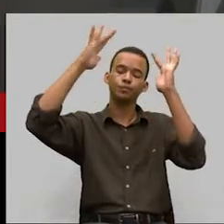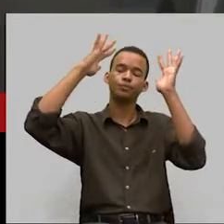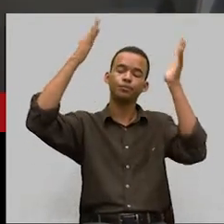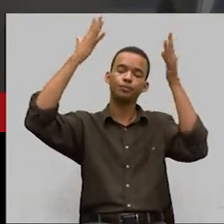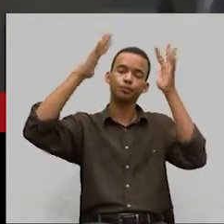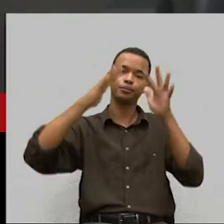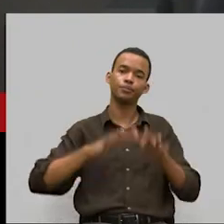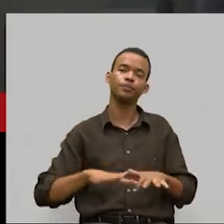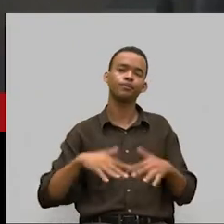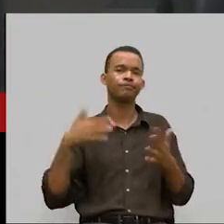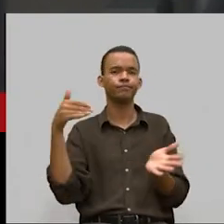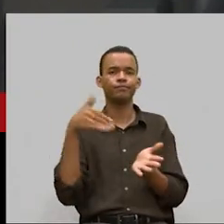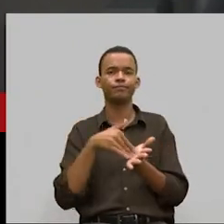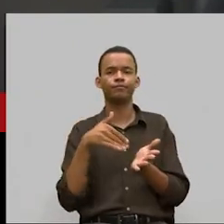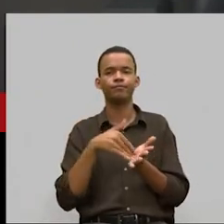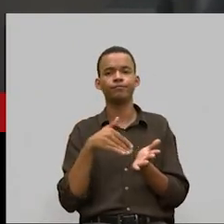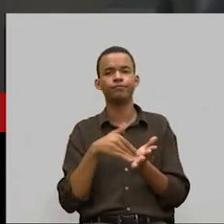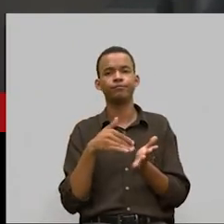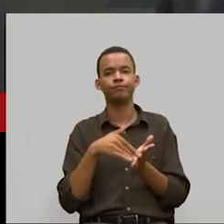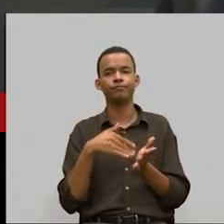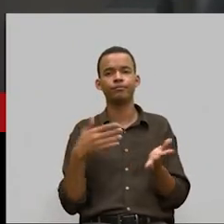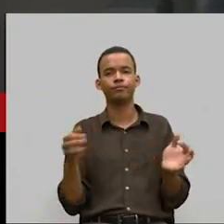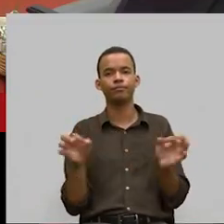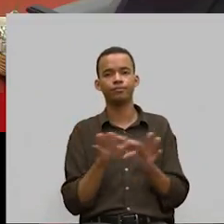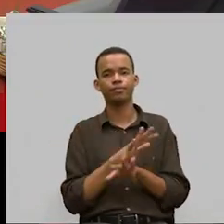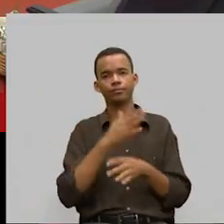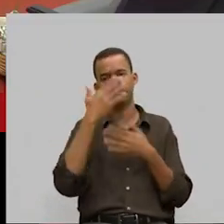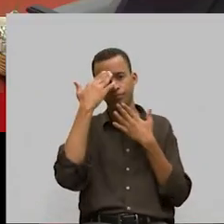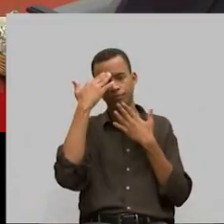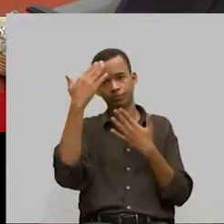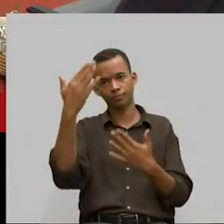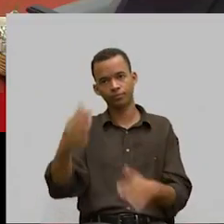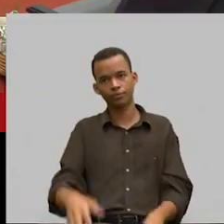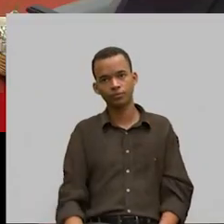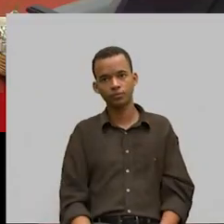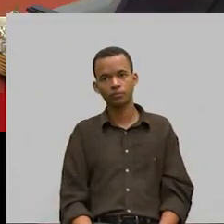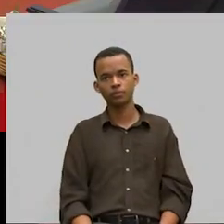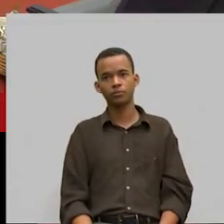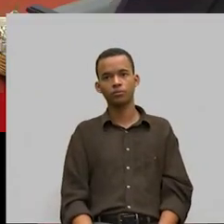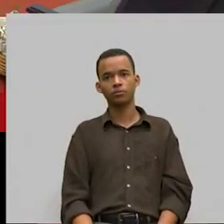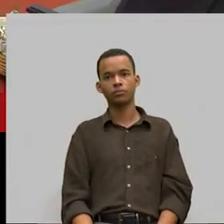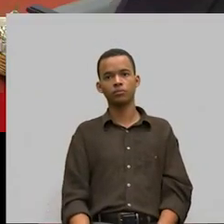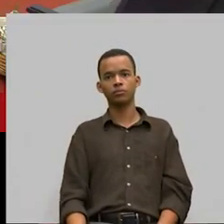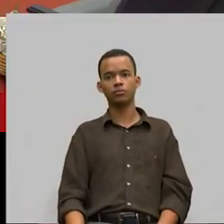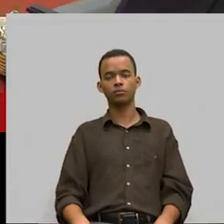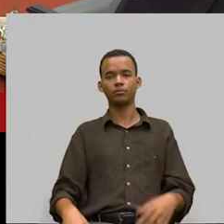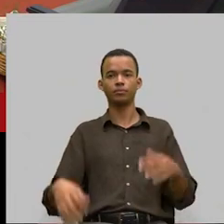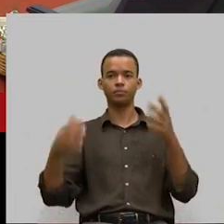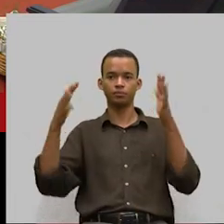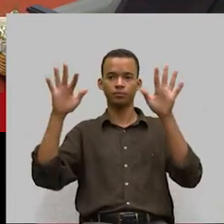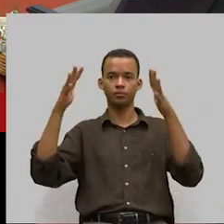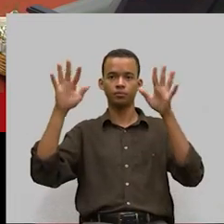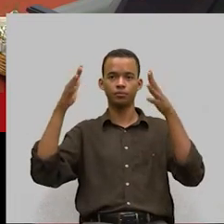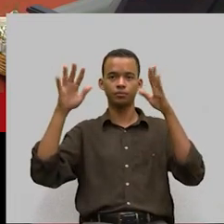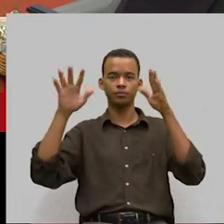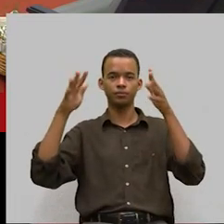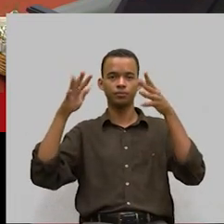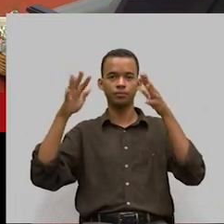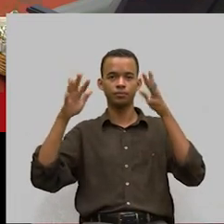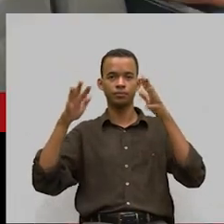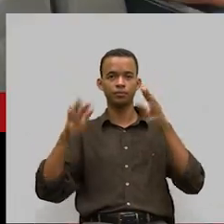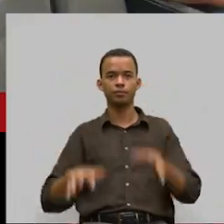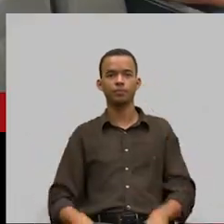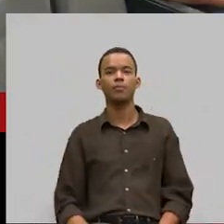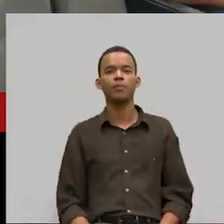então é isso a gente muito obrigado rosel bom e agora vamos